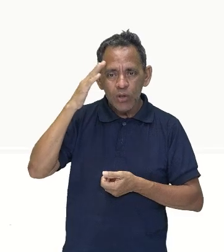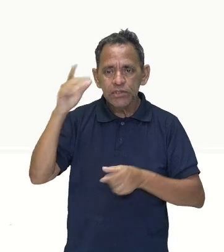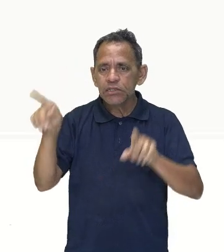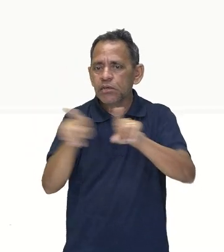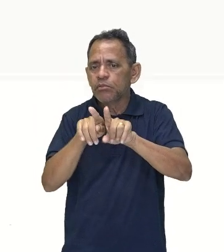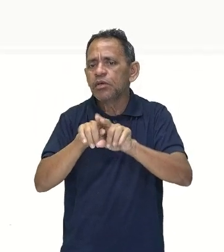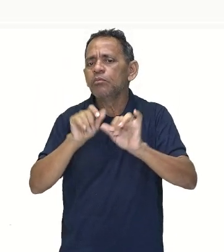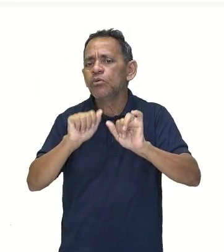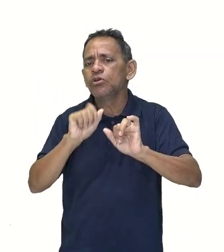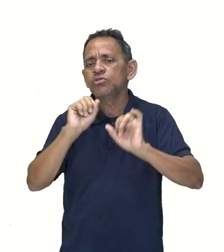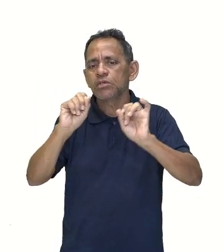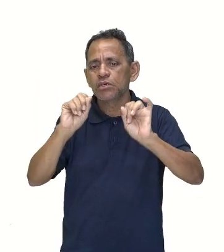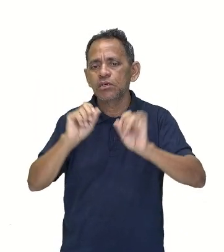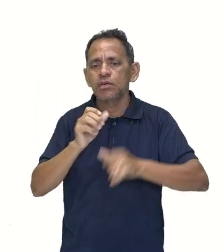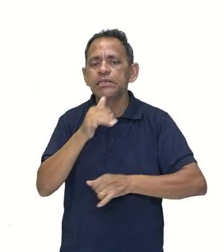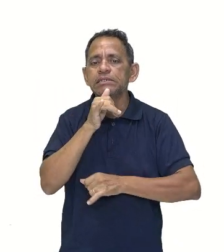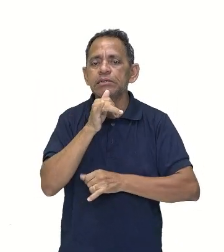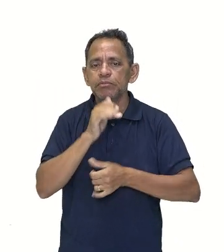por exemplo,